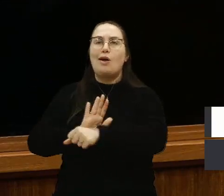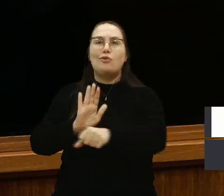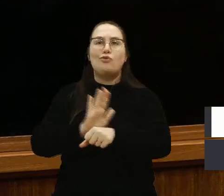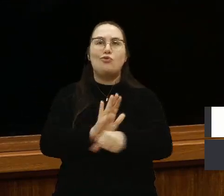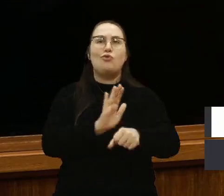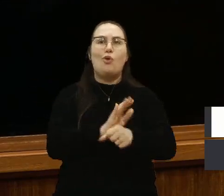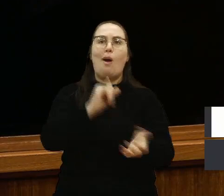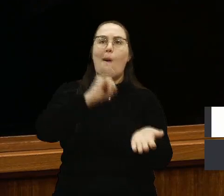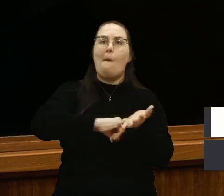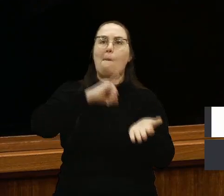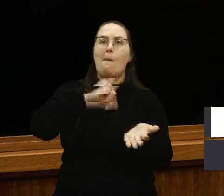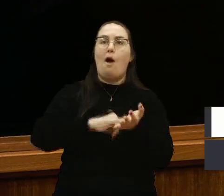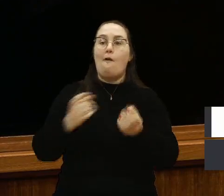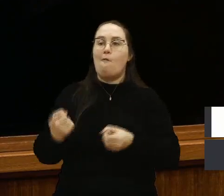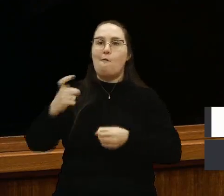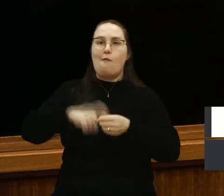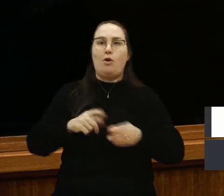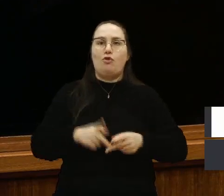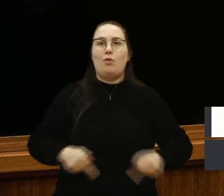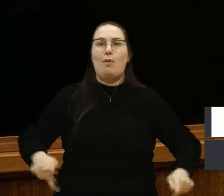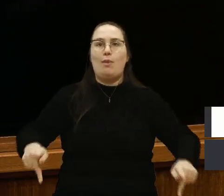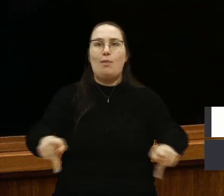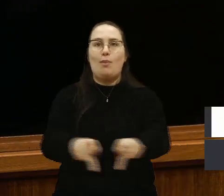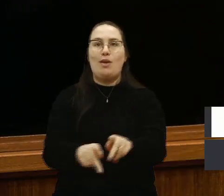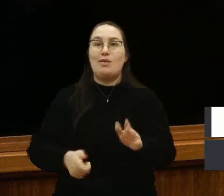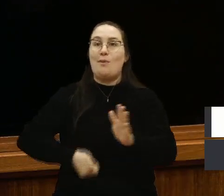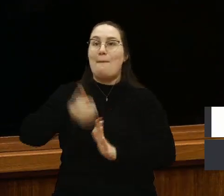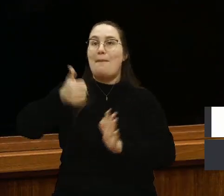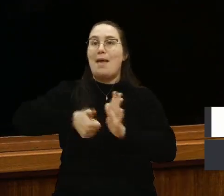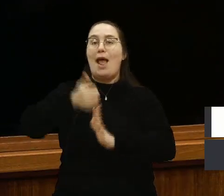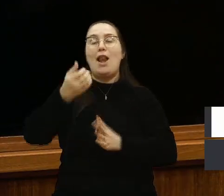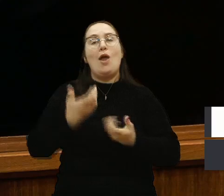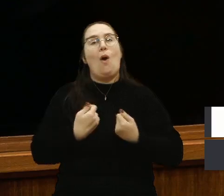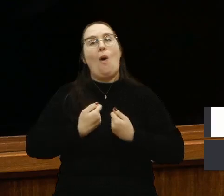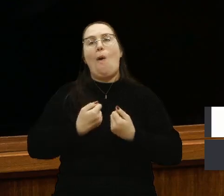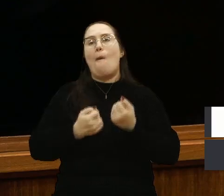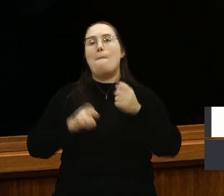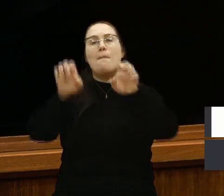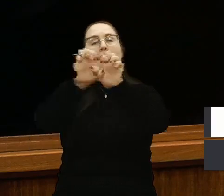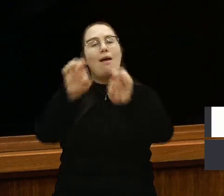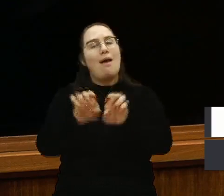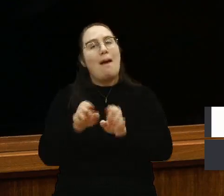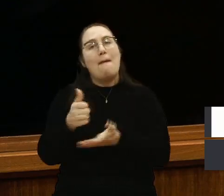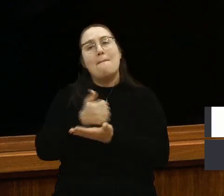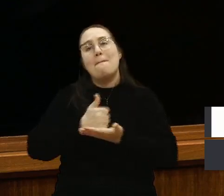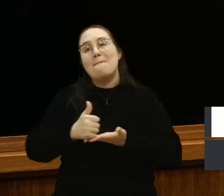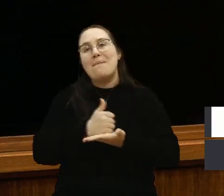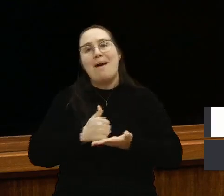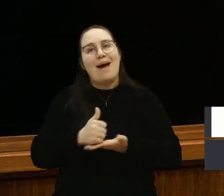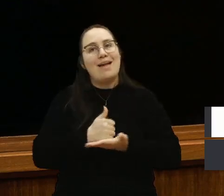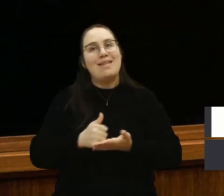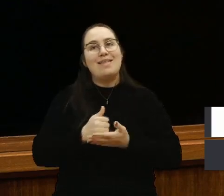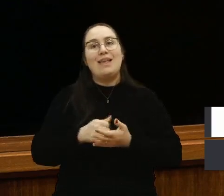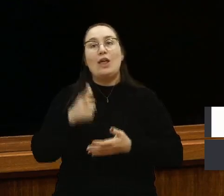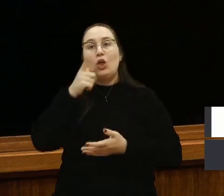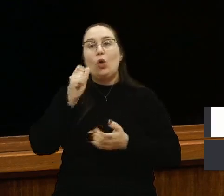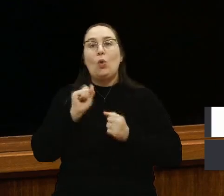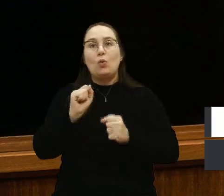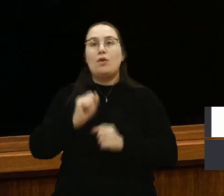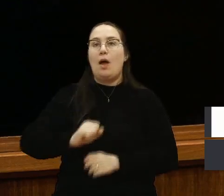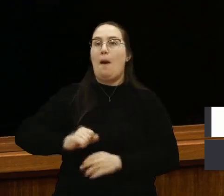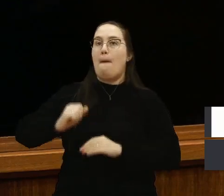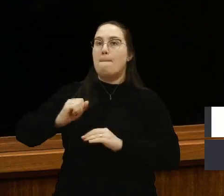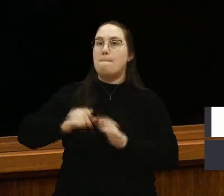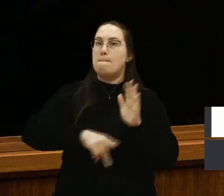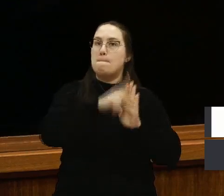dos impostos retorne para as pessoas para que a gente consiga oferecer uma infraestrutura básica, né, que dê conta. Então, o plano de